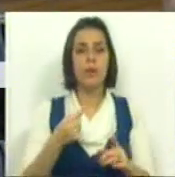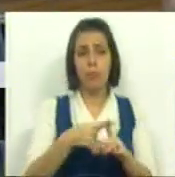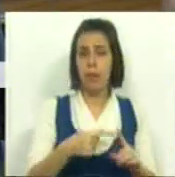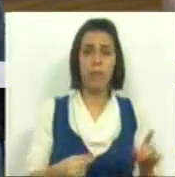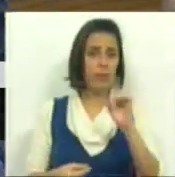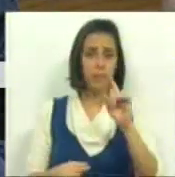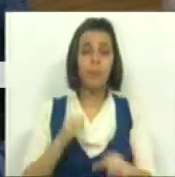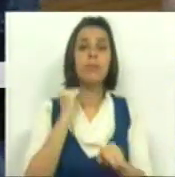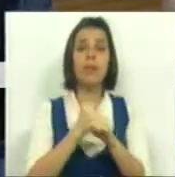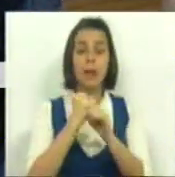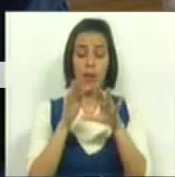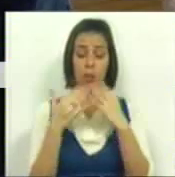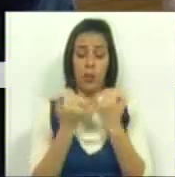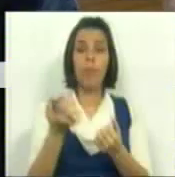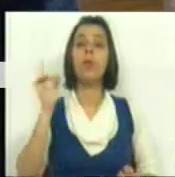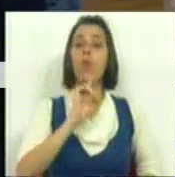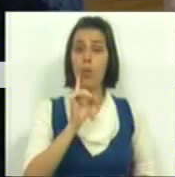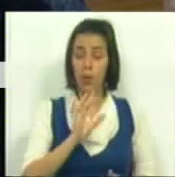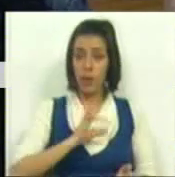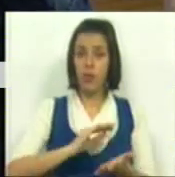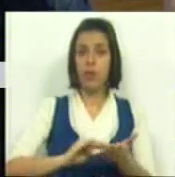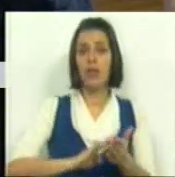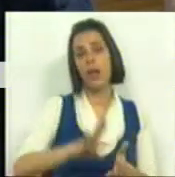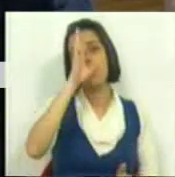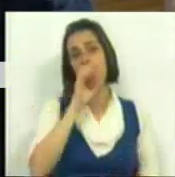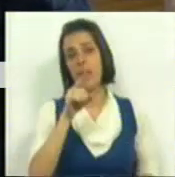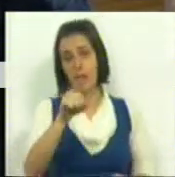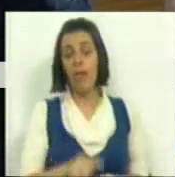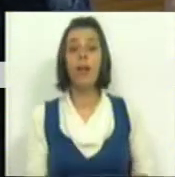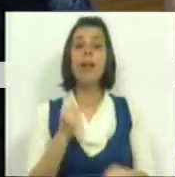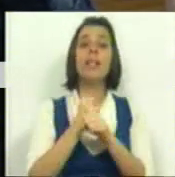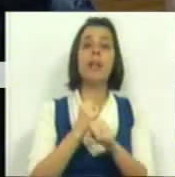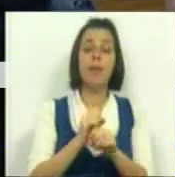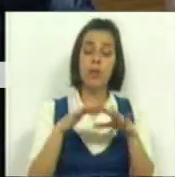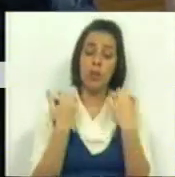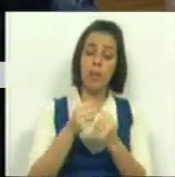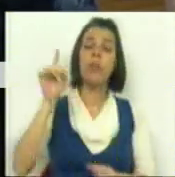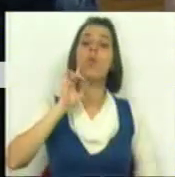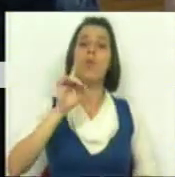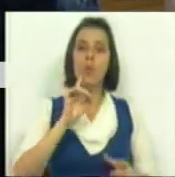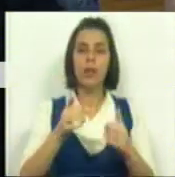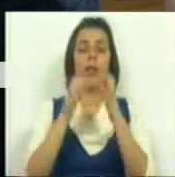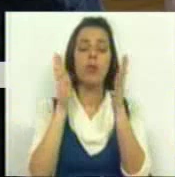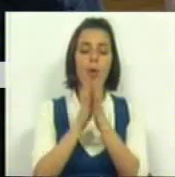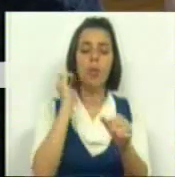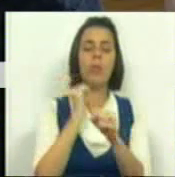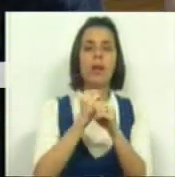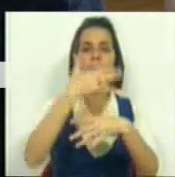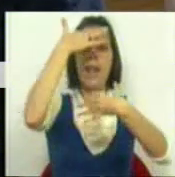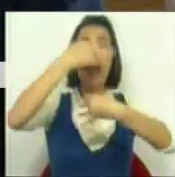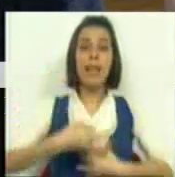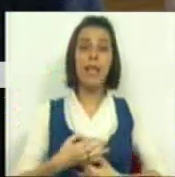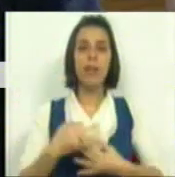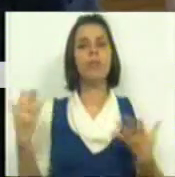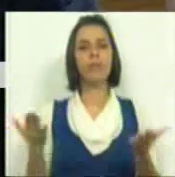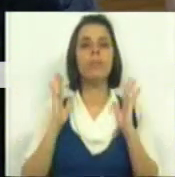benefício. Trabalho socialmente útil, Sr. Secretário de Estado. Trabalho socialmente útil é todo o trabalho que é digno